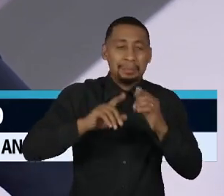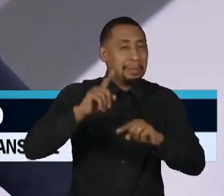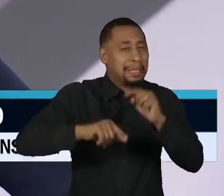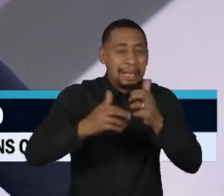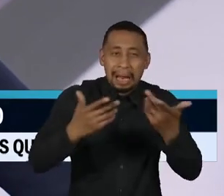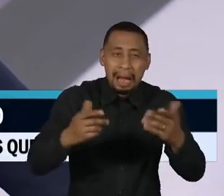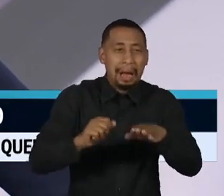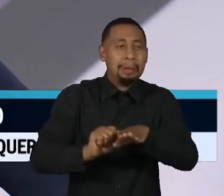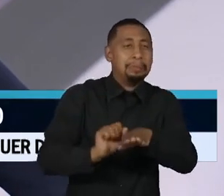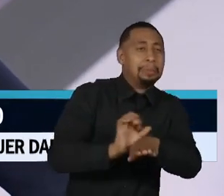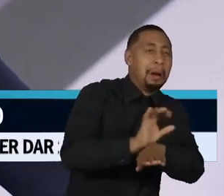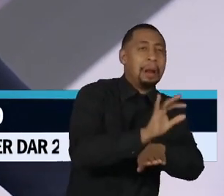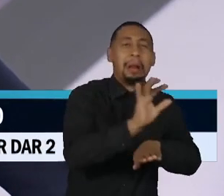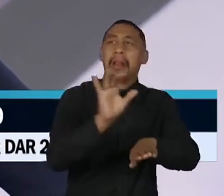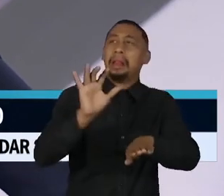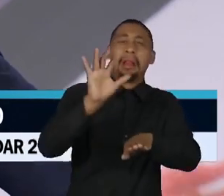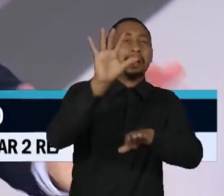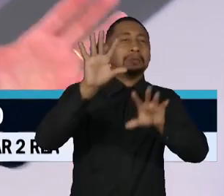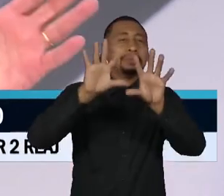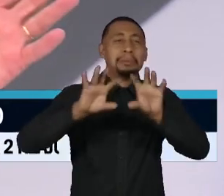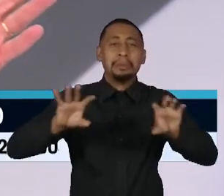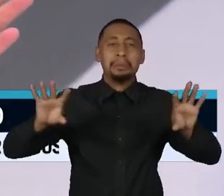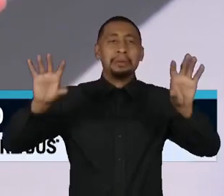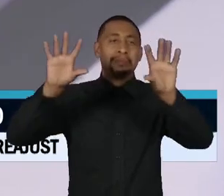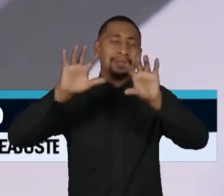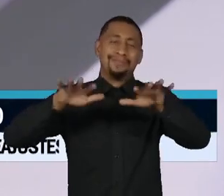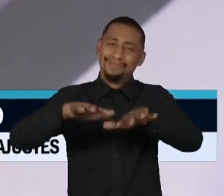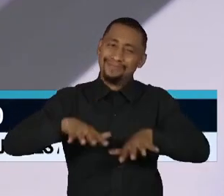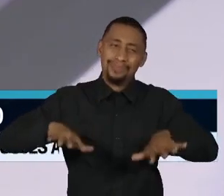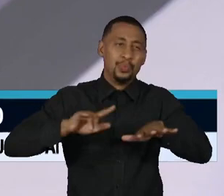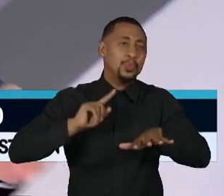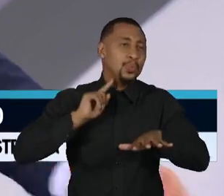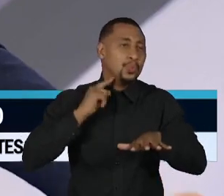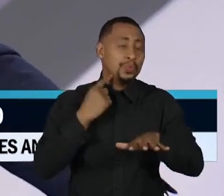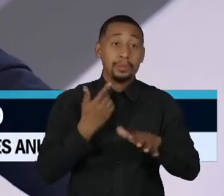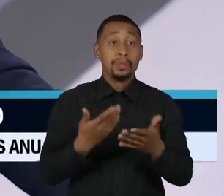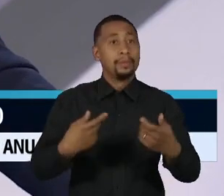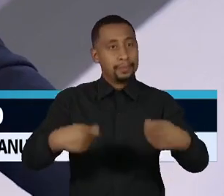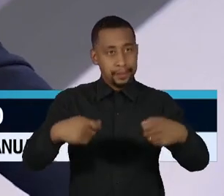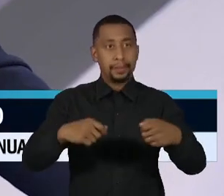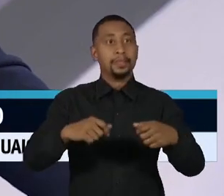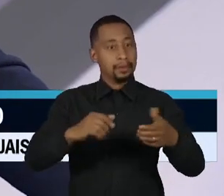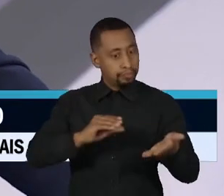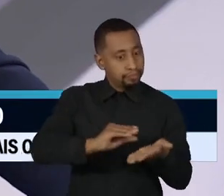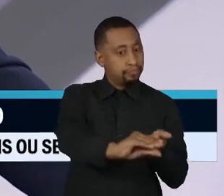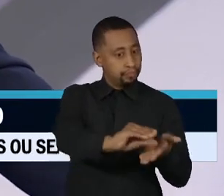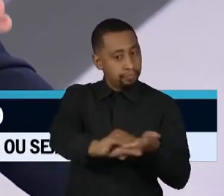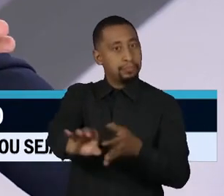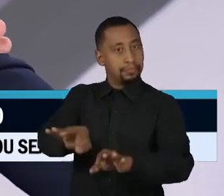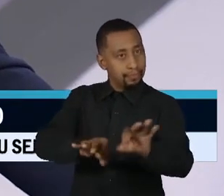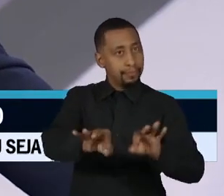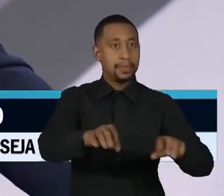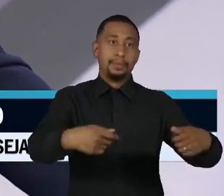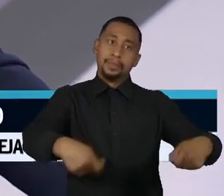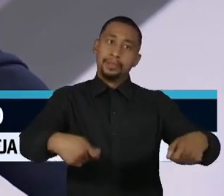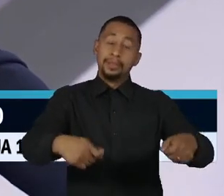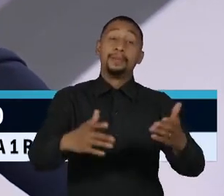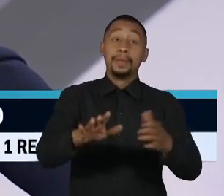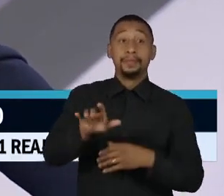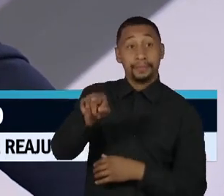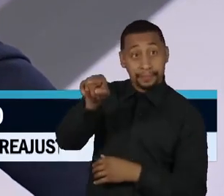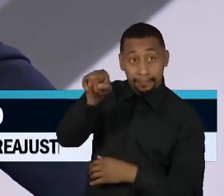poluir a cidade. Então, realmente, a gente precisa alocar os recursos. Agora, isso requer, como o Dimas